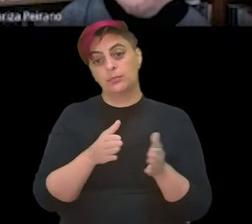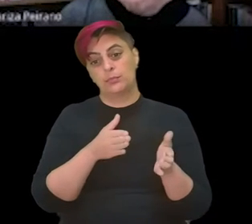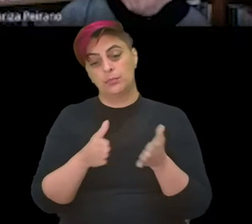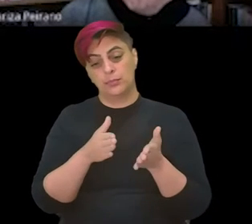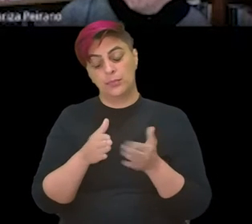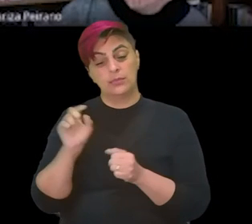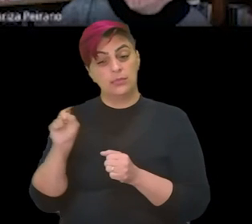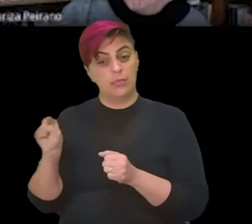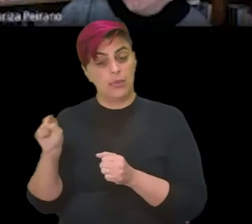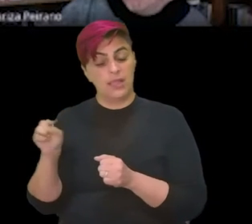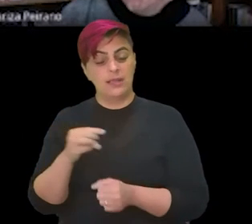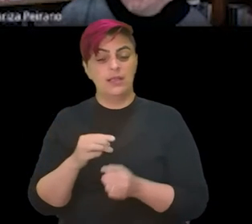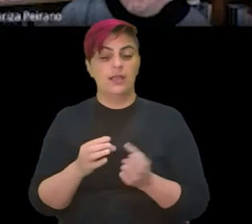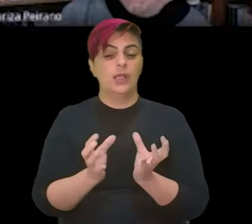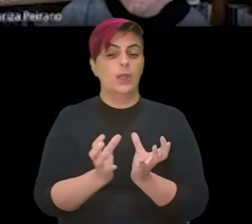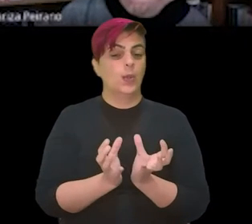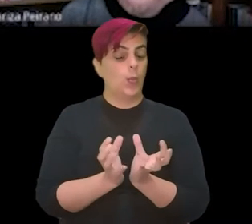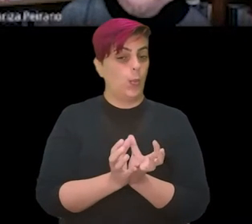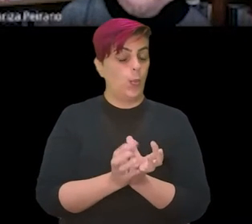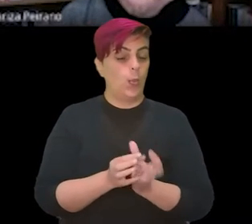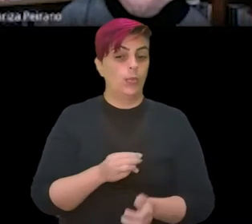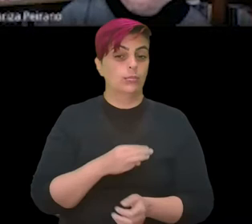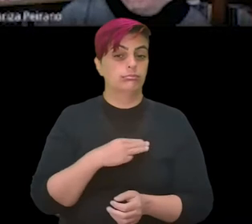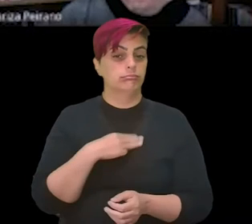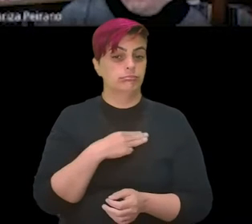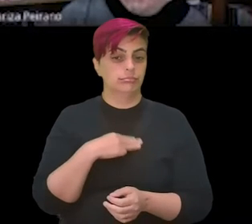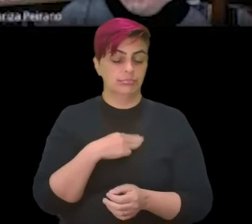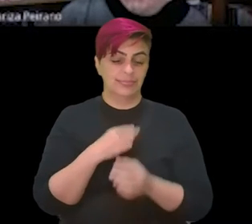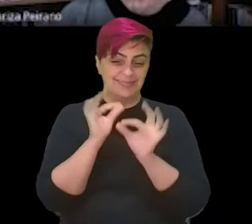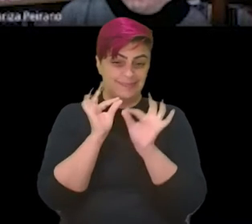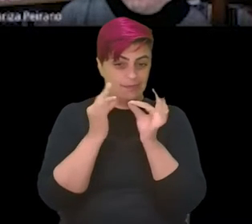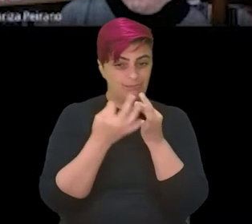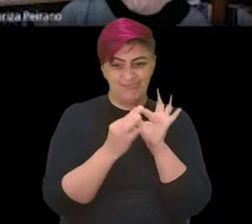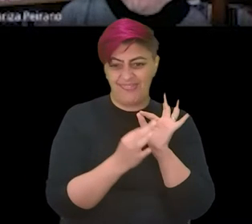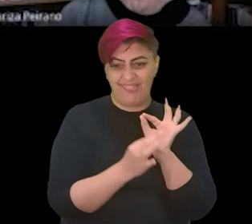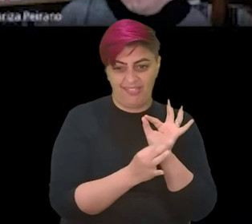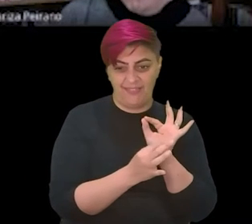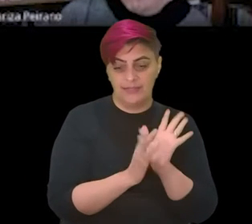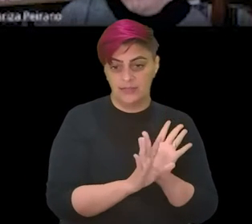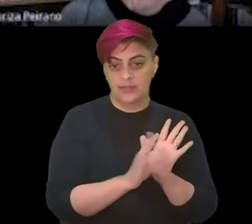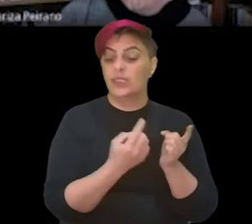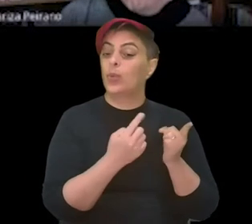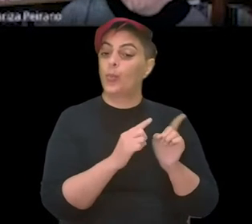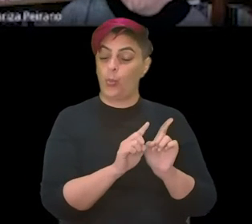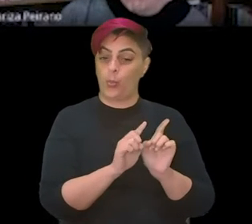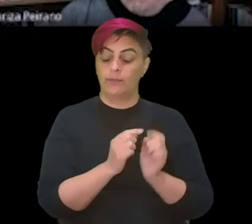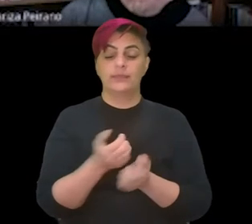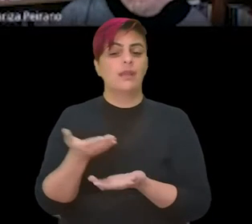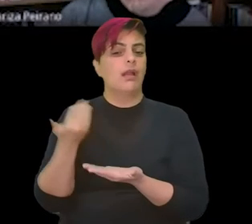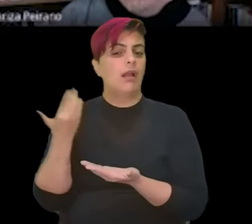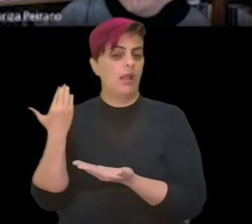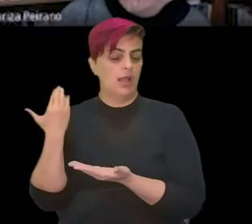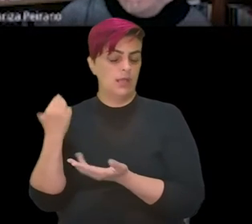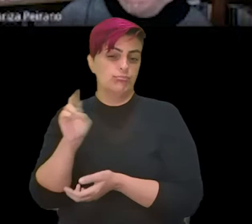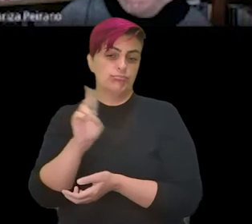época, mas era também um homem do seu tempo. Por exemplo, ocasionalmente usava termos